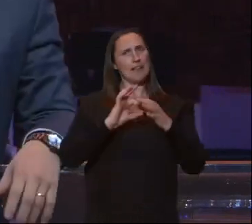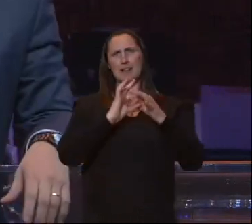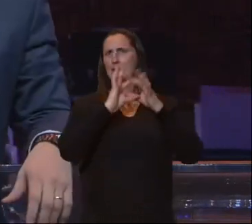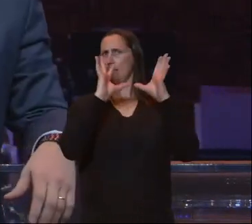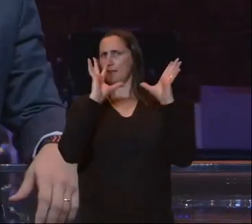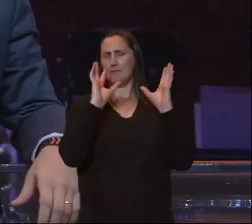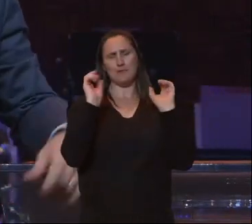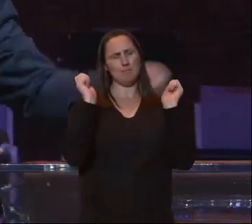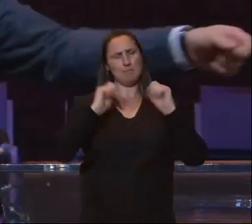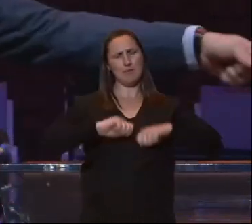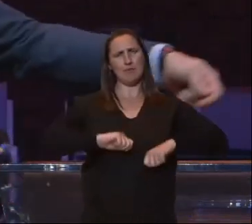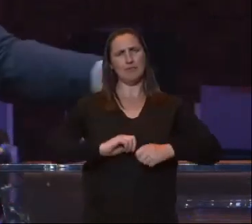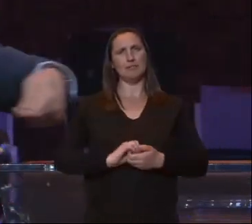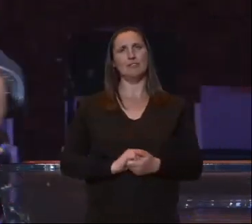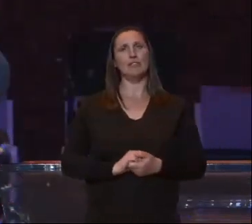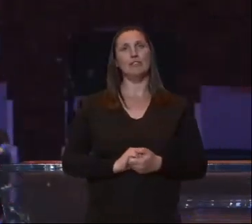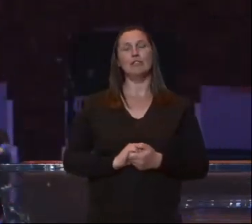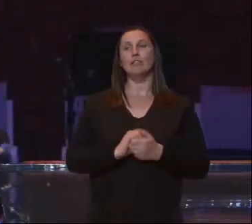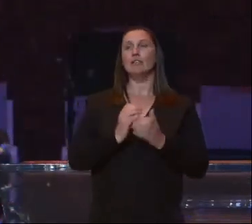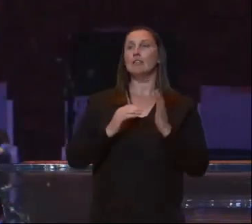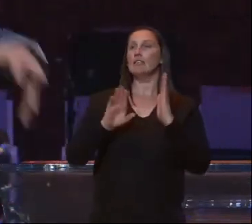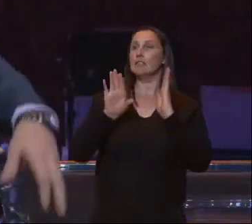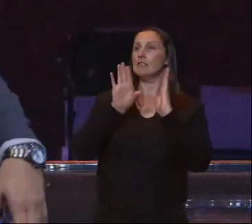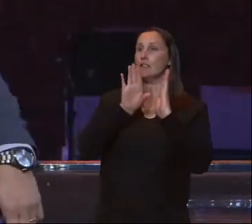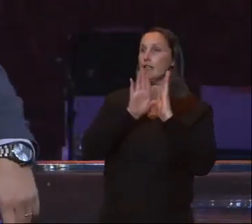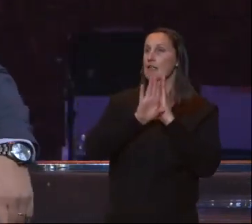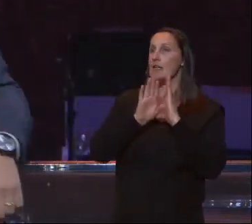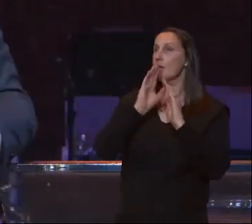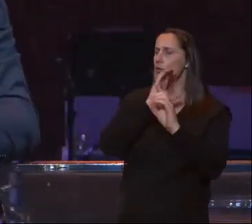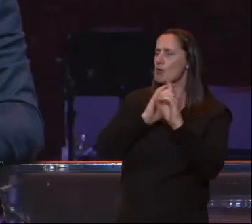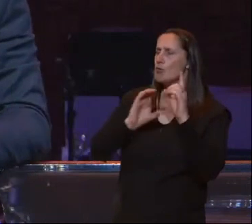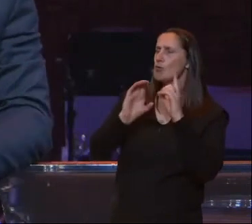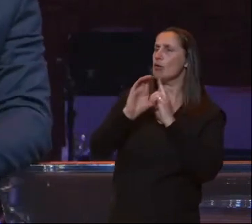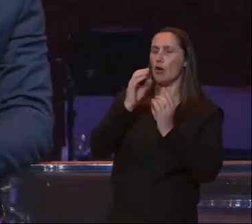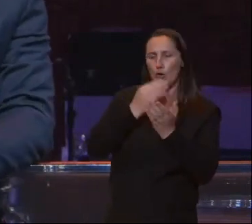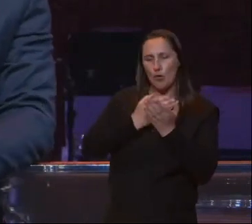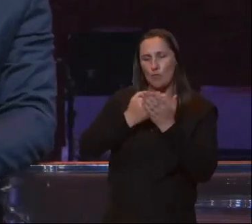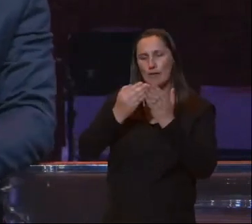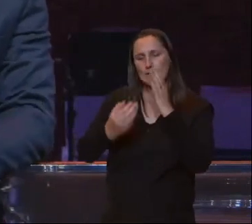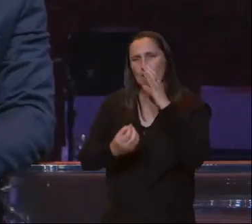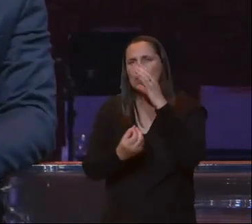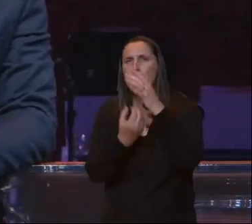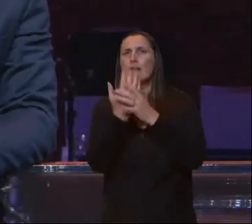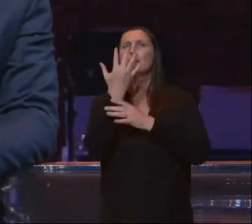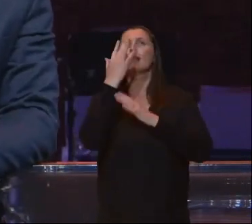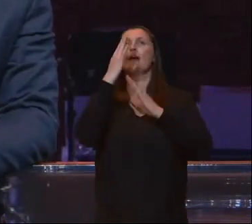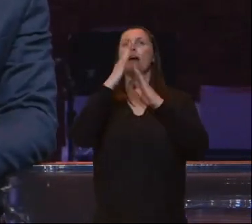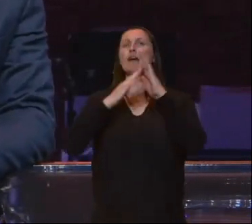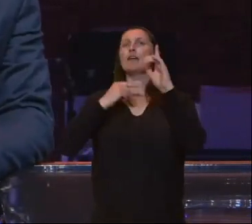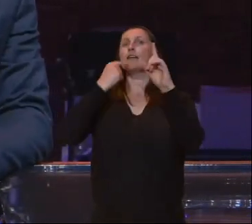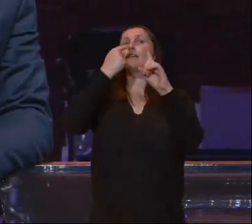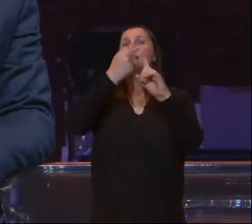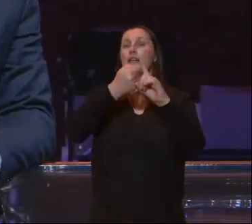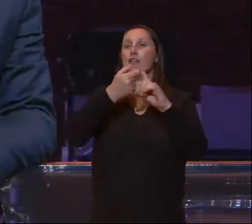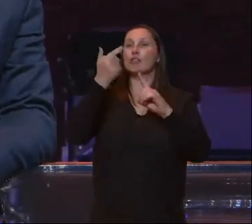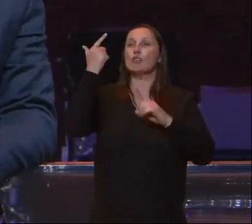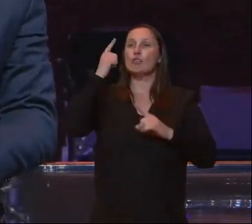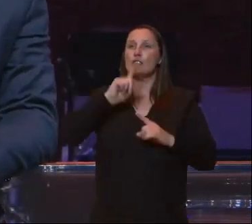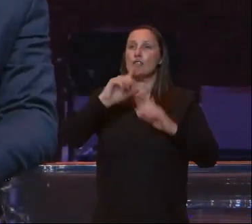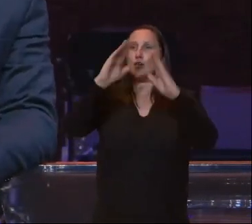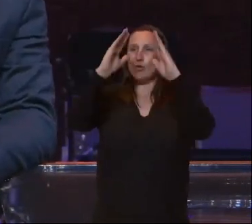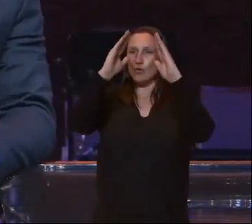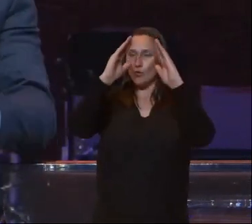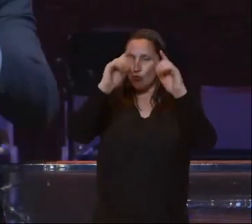liberado. Chego no culto aqui, falo, gente, vamos começar uma igreja no Parolim, consegui um